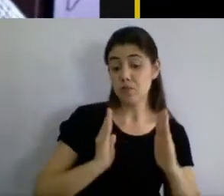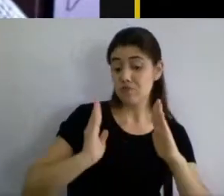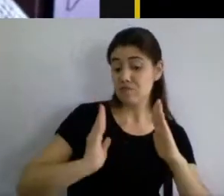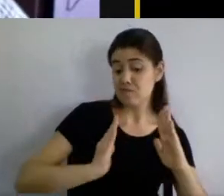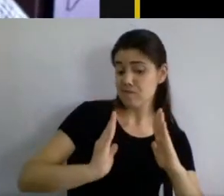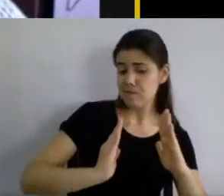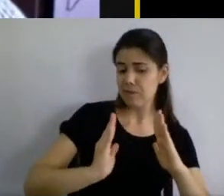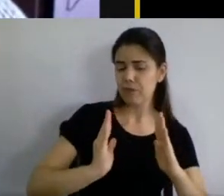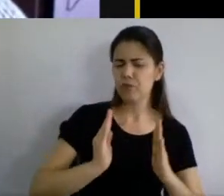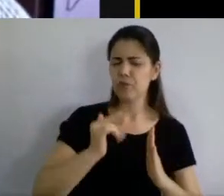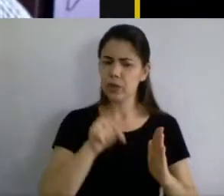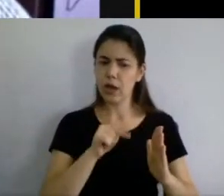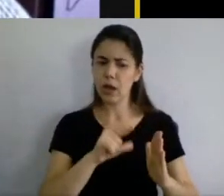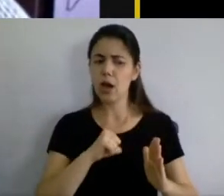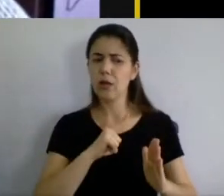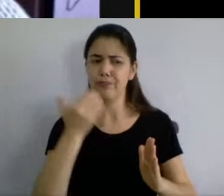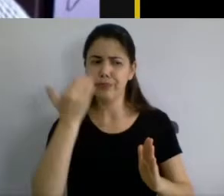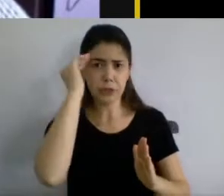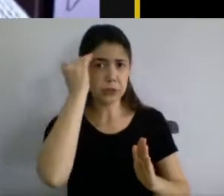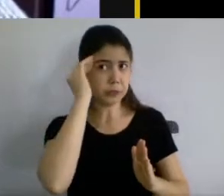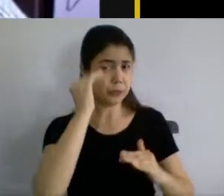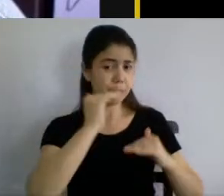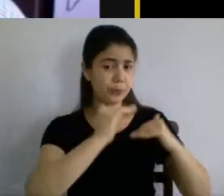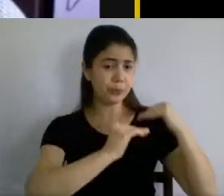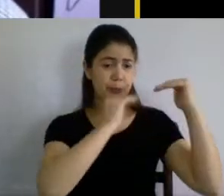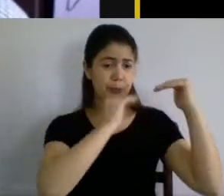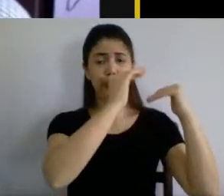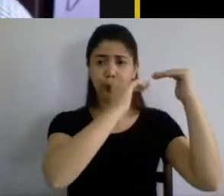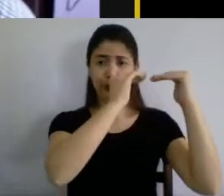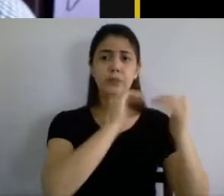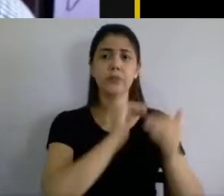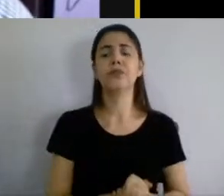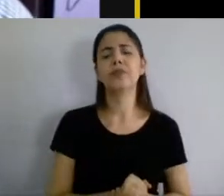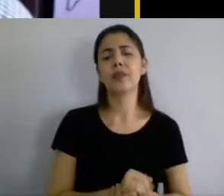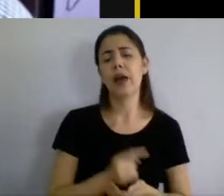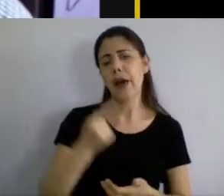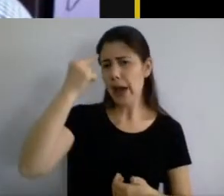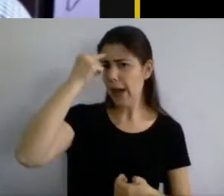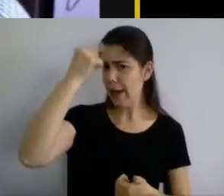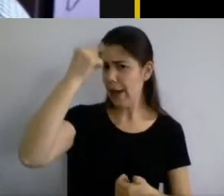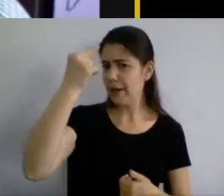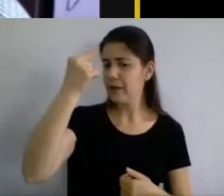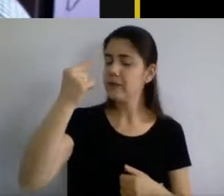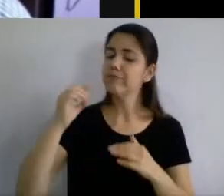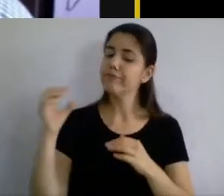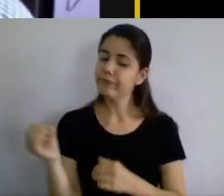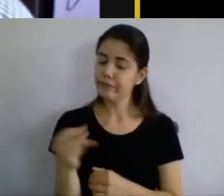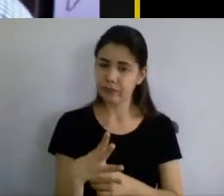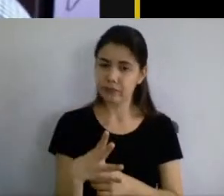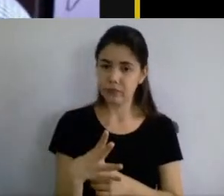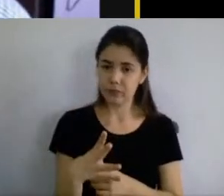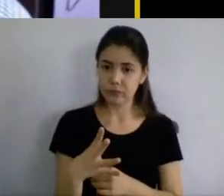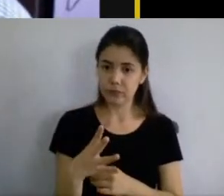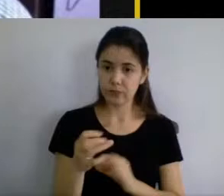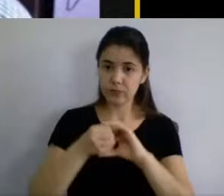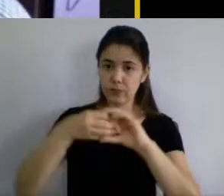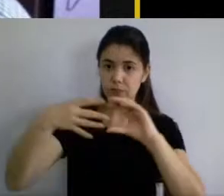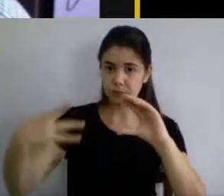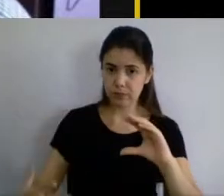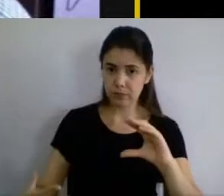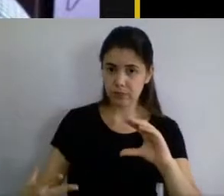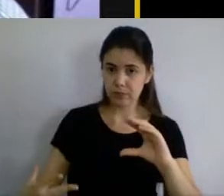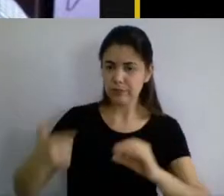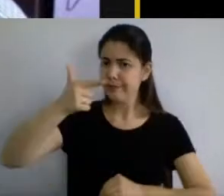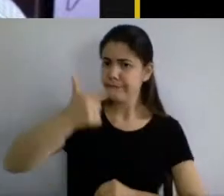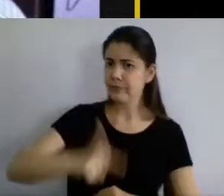progresso, o novo, a ideia de novo, ela classificava a repetição do